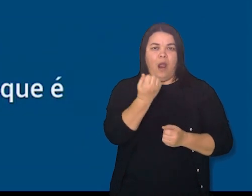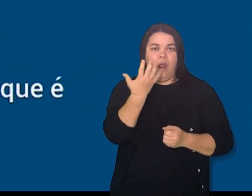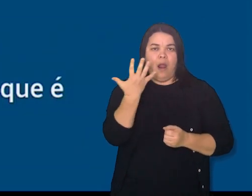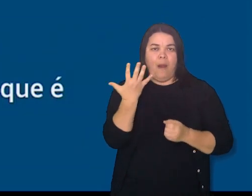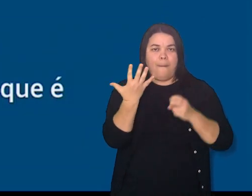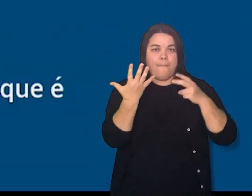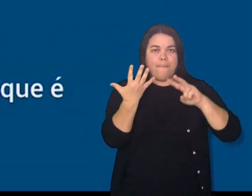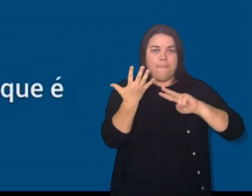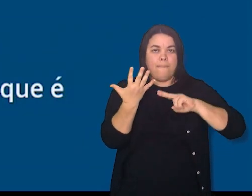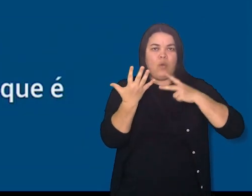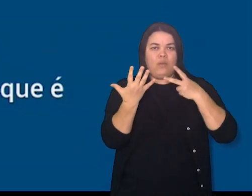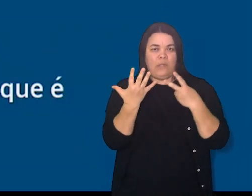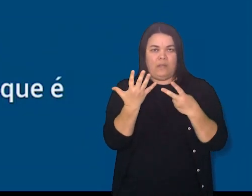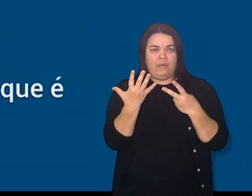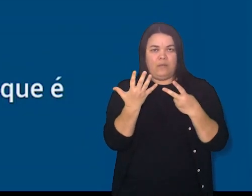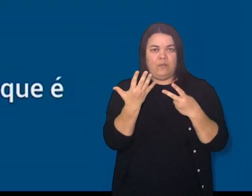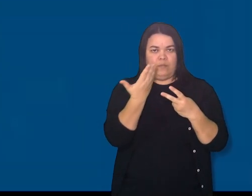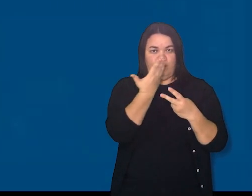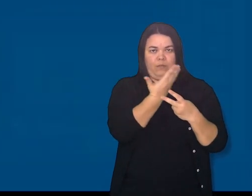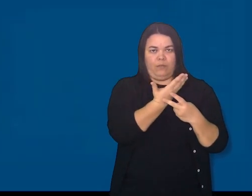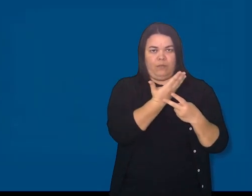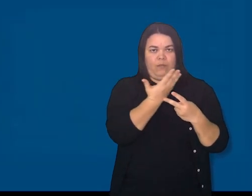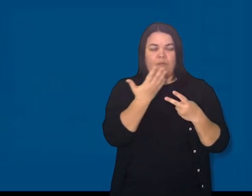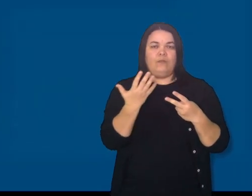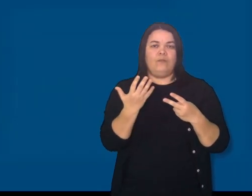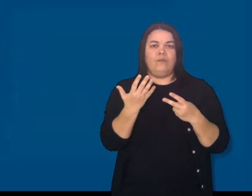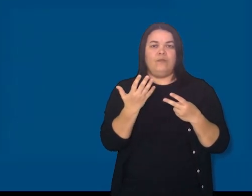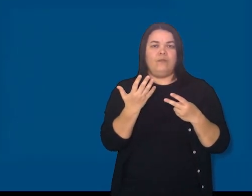a potenciação, ela